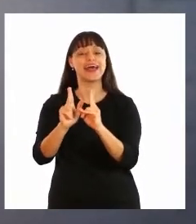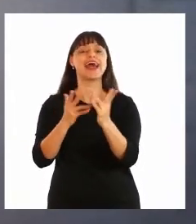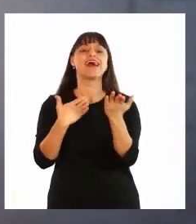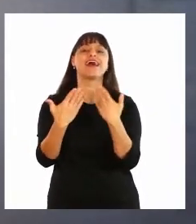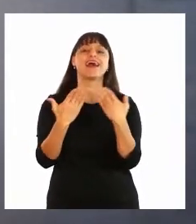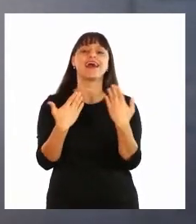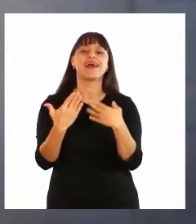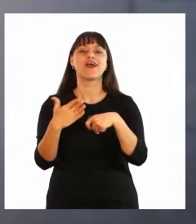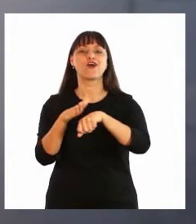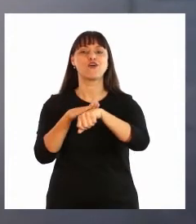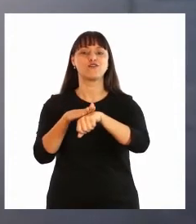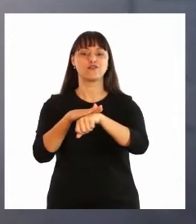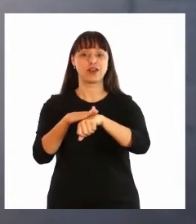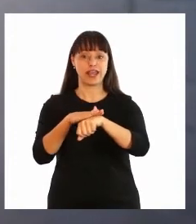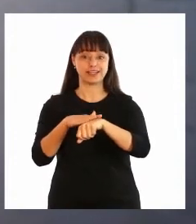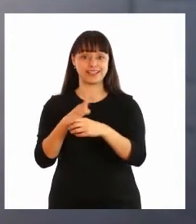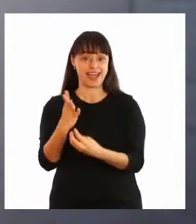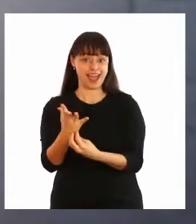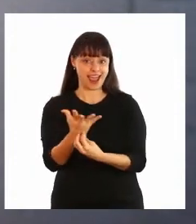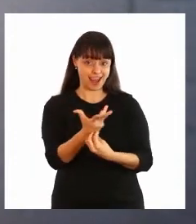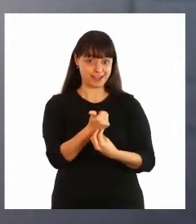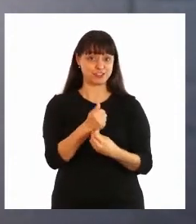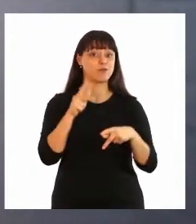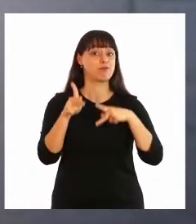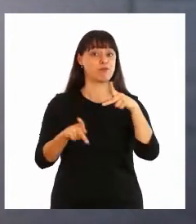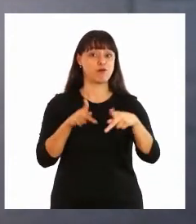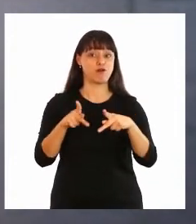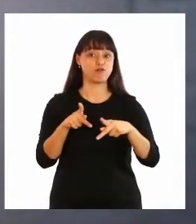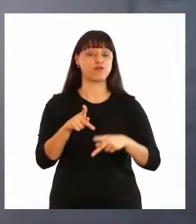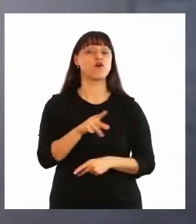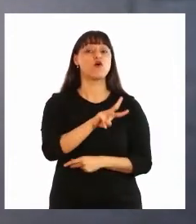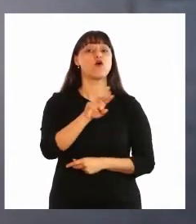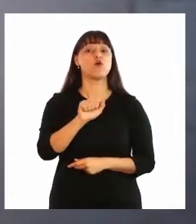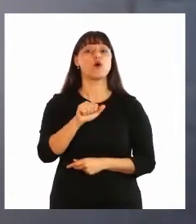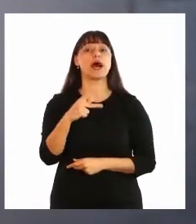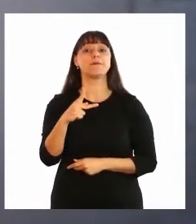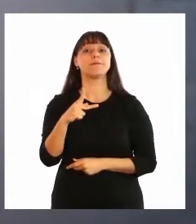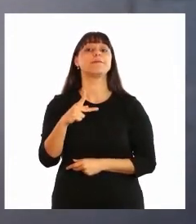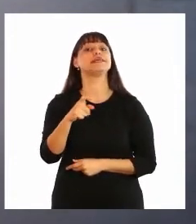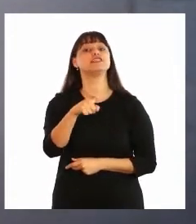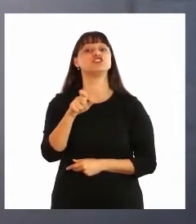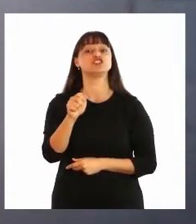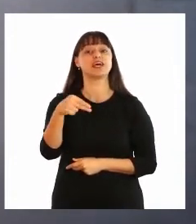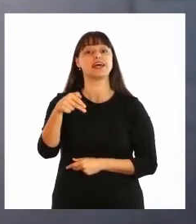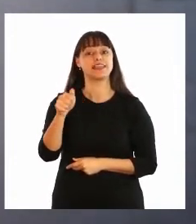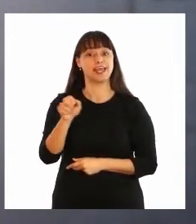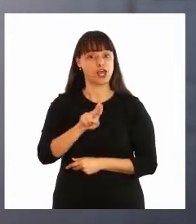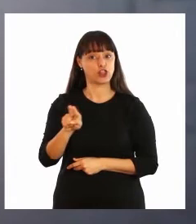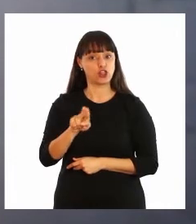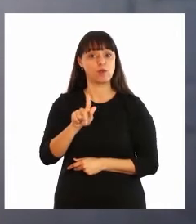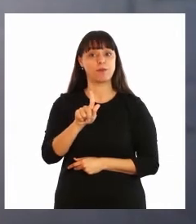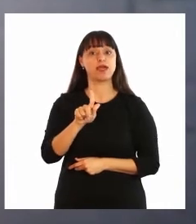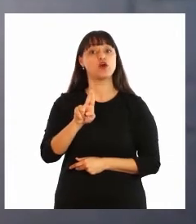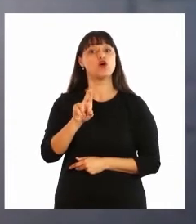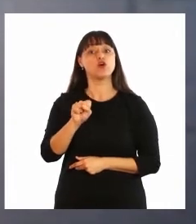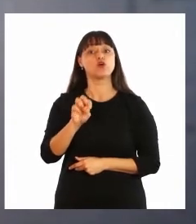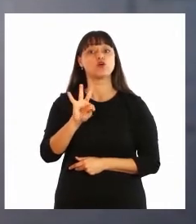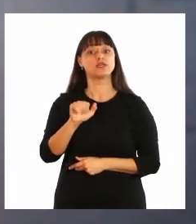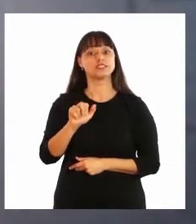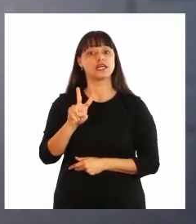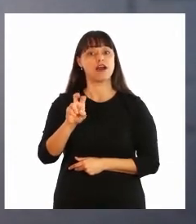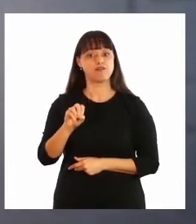com o Gustavo Caboclo, um artista wapixana que vai participar da 34ª Bienal e produziu um conjunto